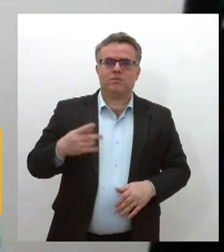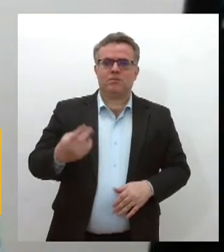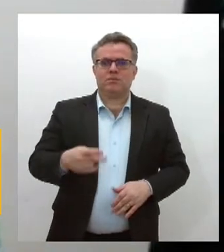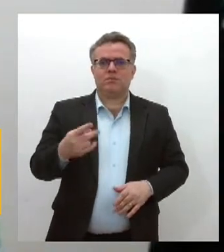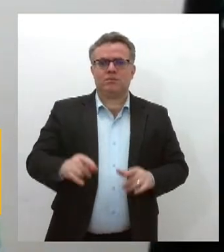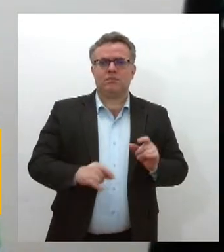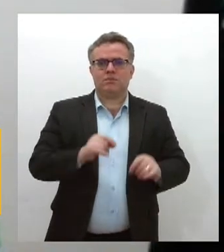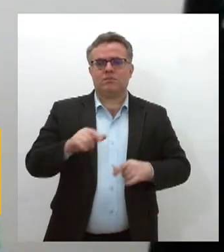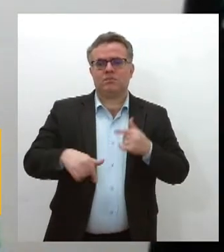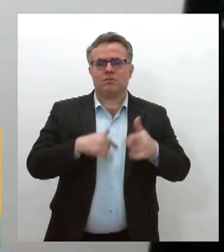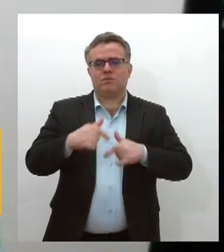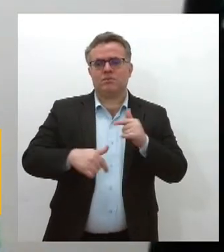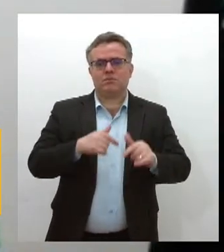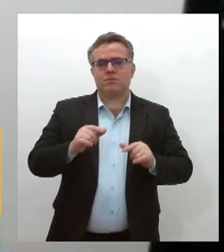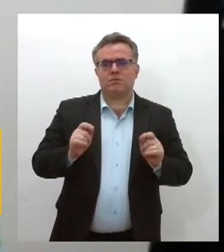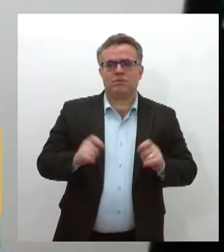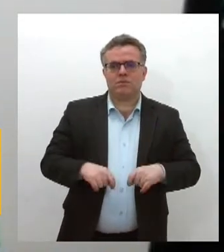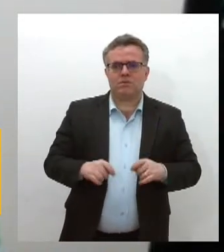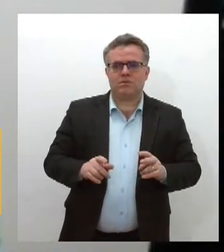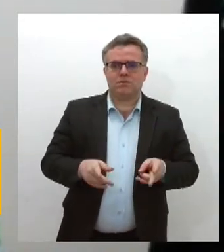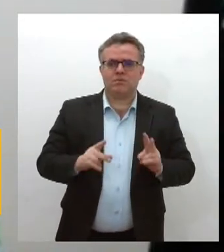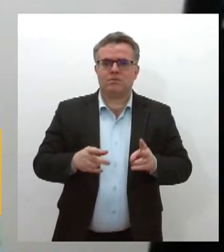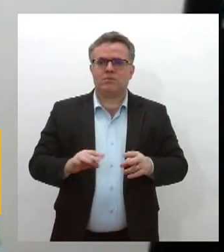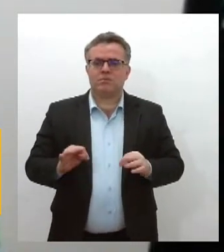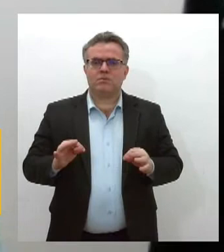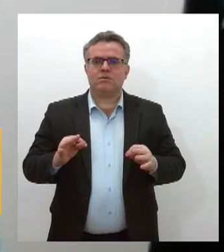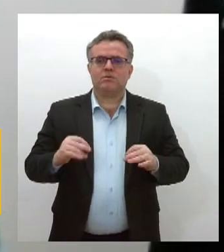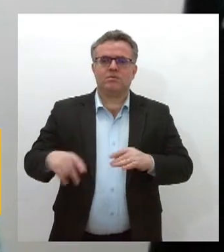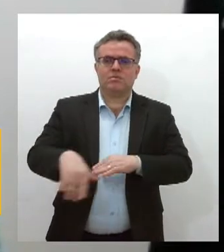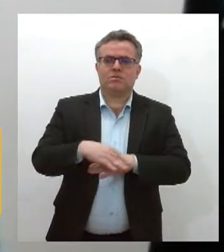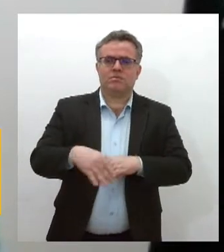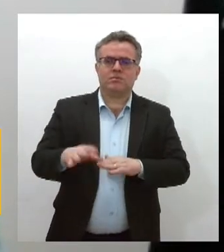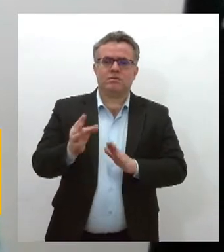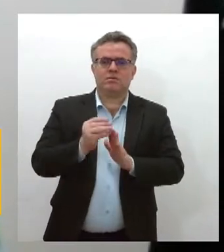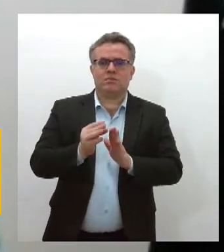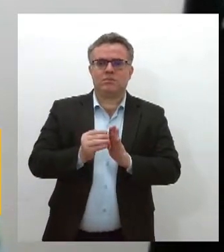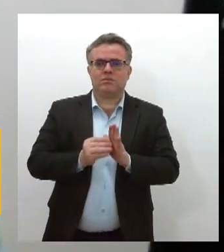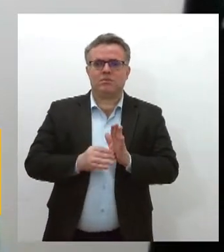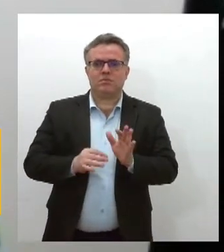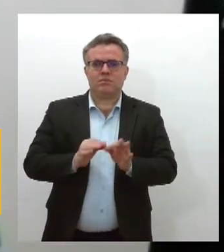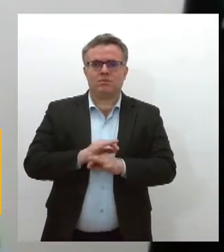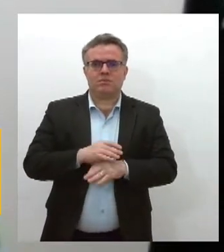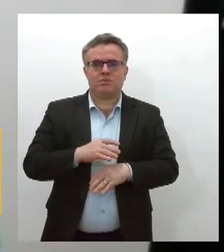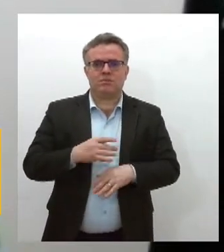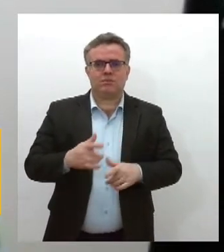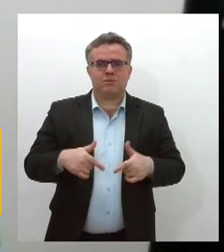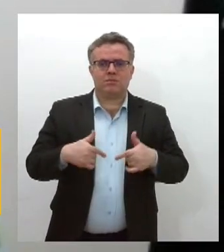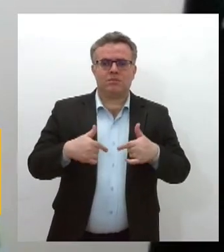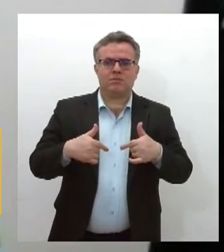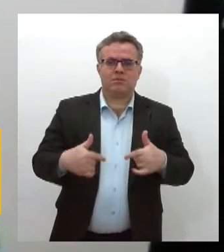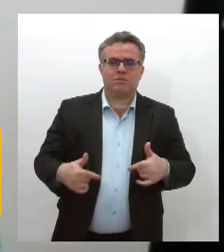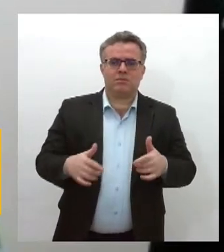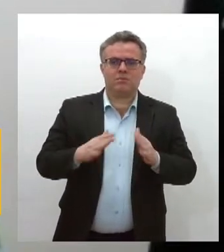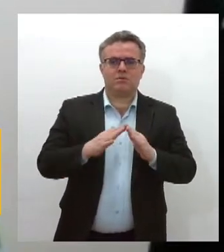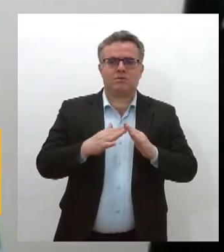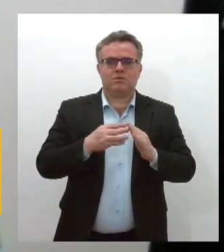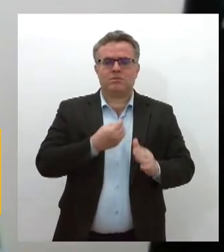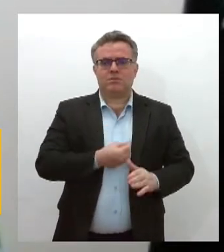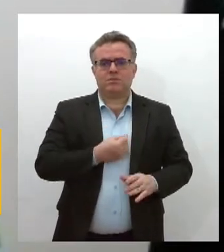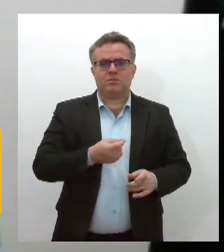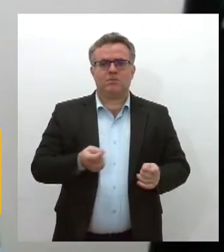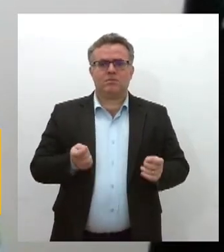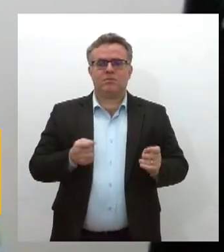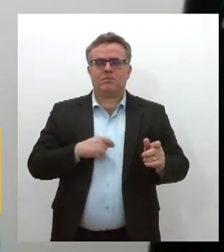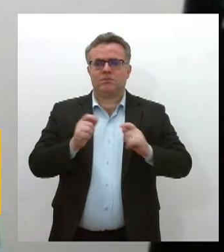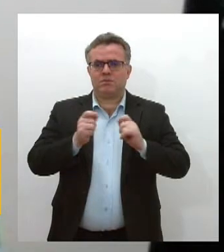trabalhar, visitando todos os endereços. E aí, o segundo desafio é achar os moradores em casa, para que essa entrevista possa ser